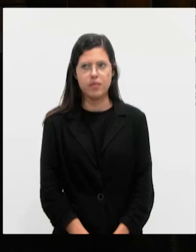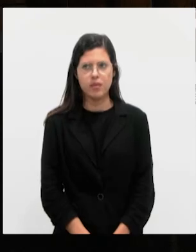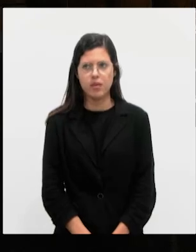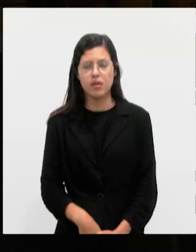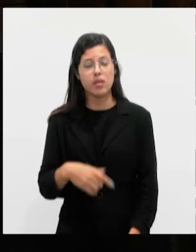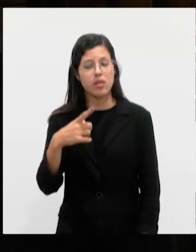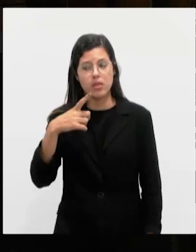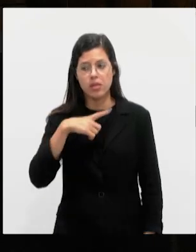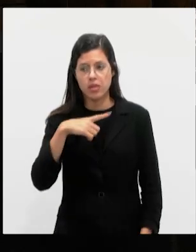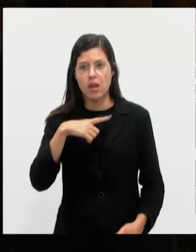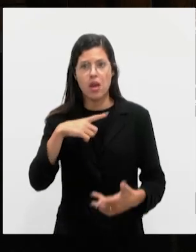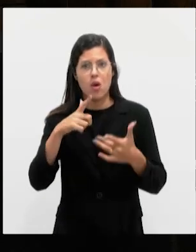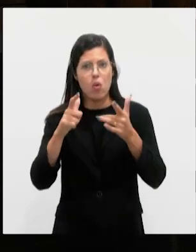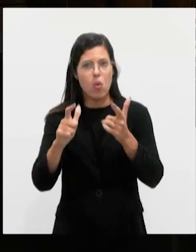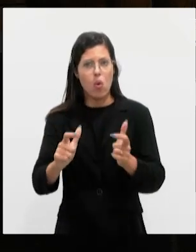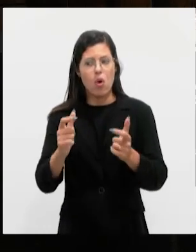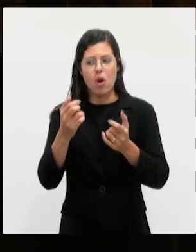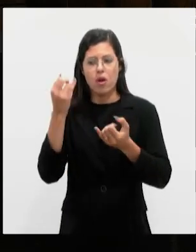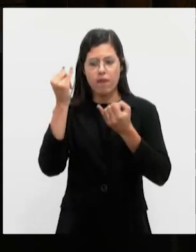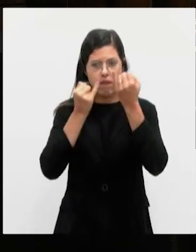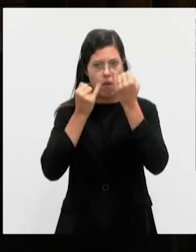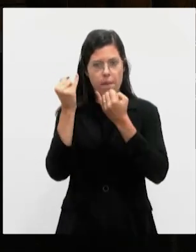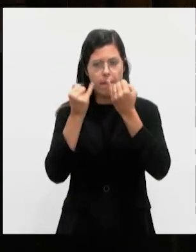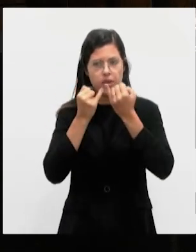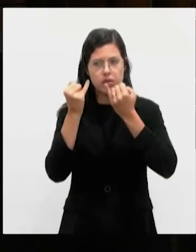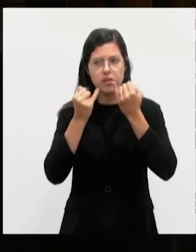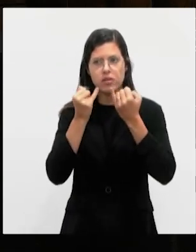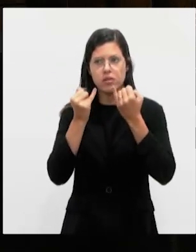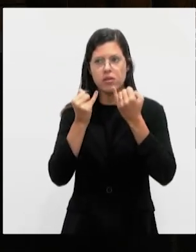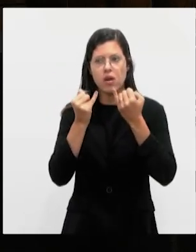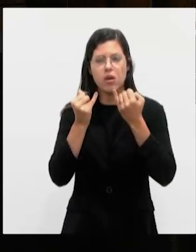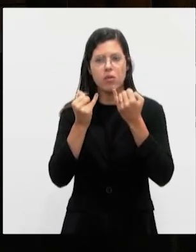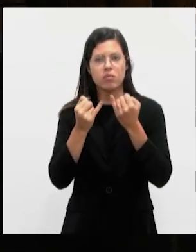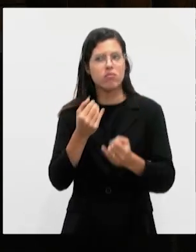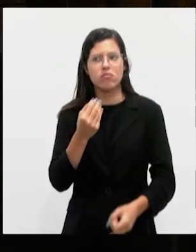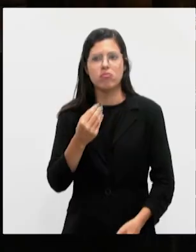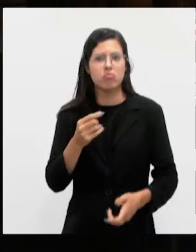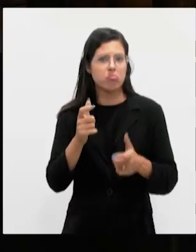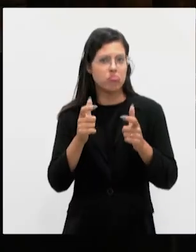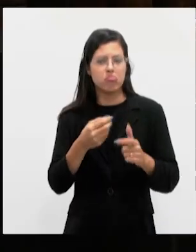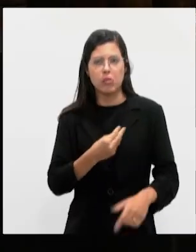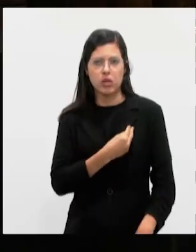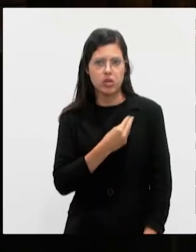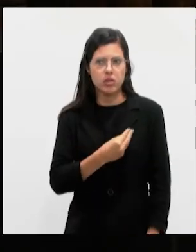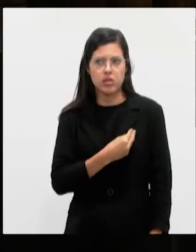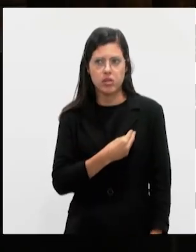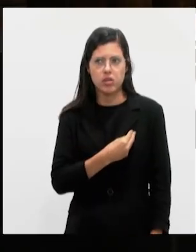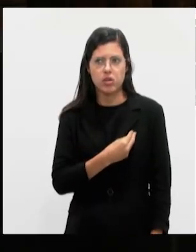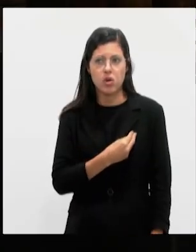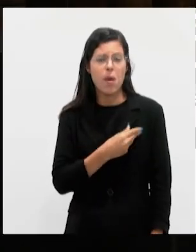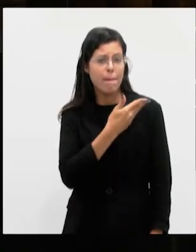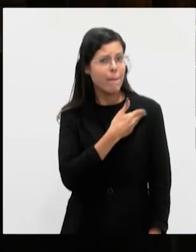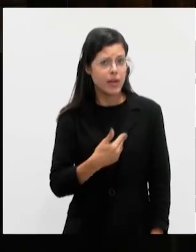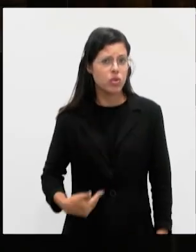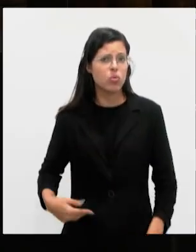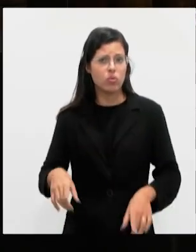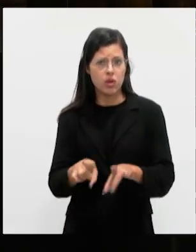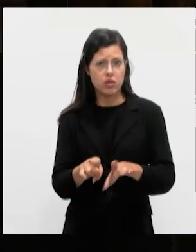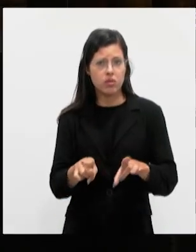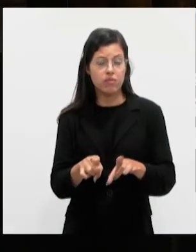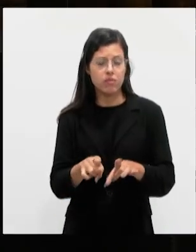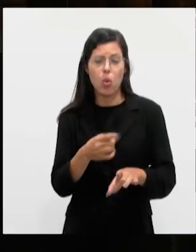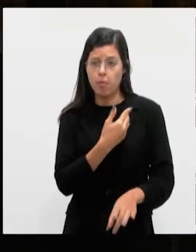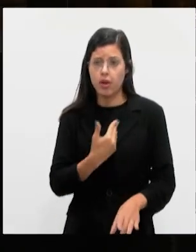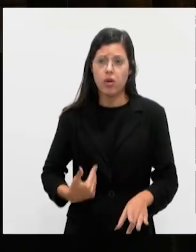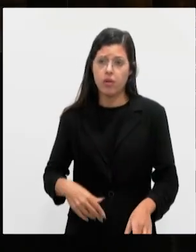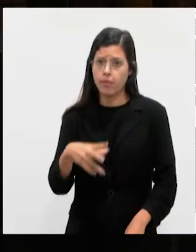local a informação de que onde existe essas unidades. As privadas também, que